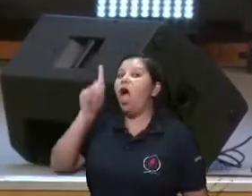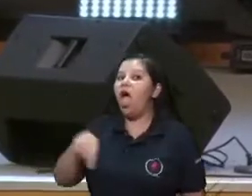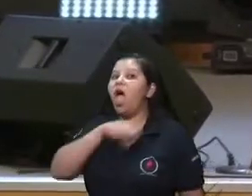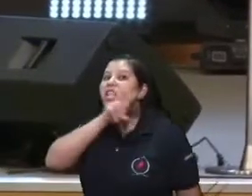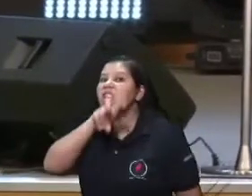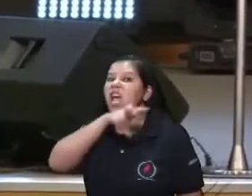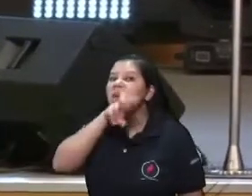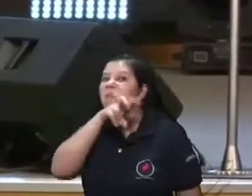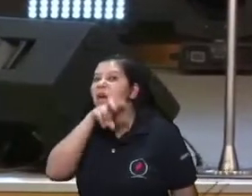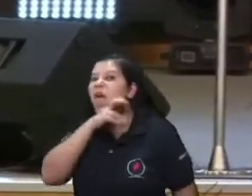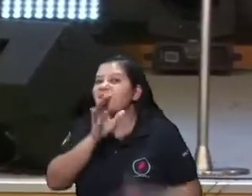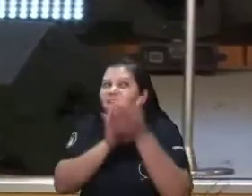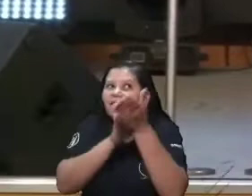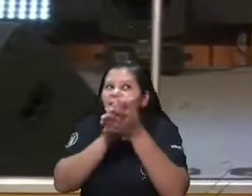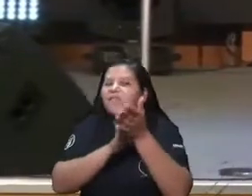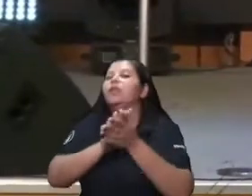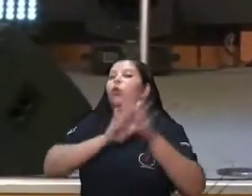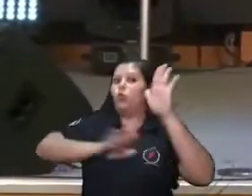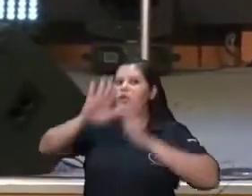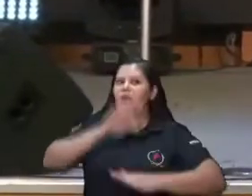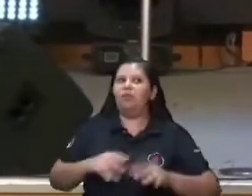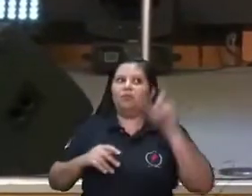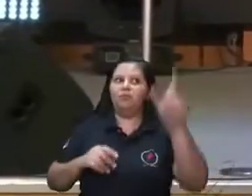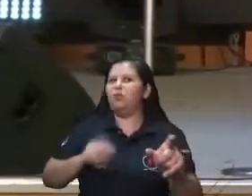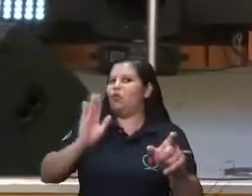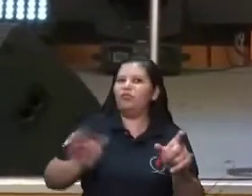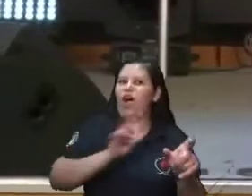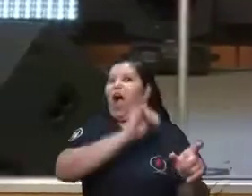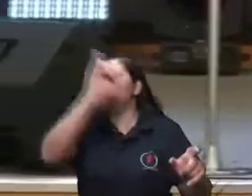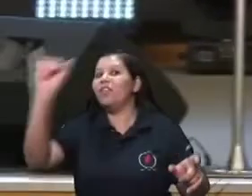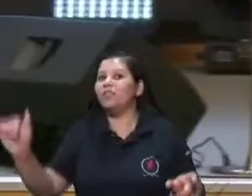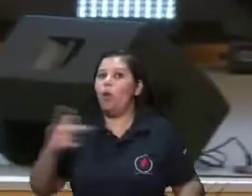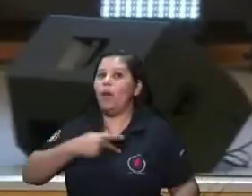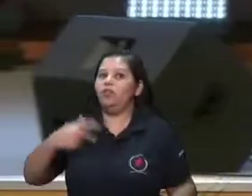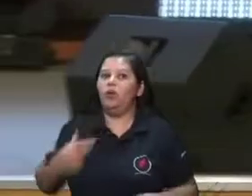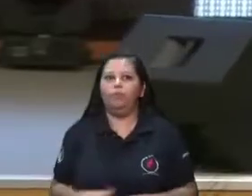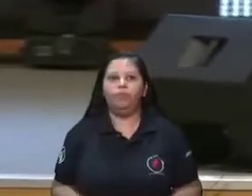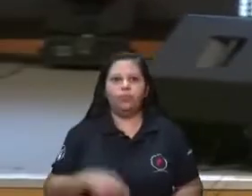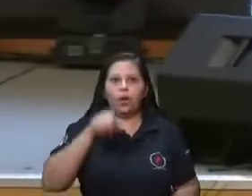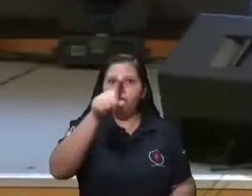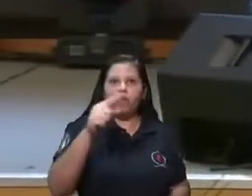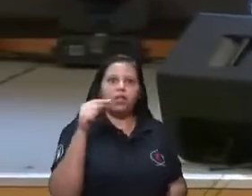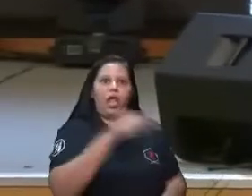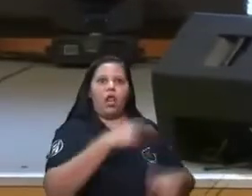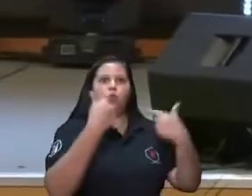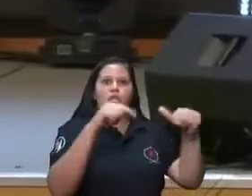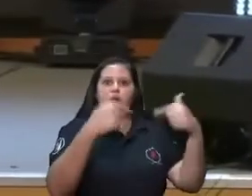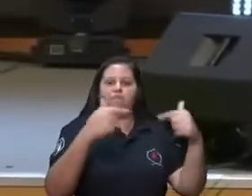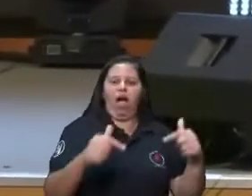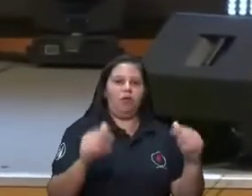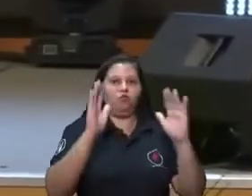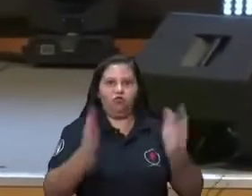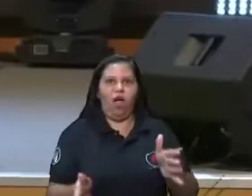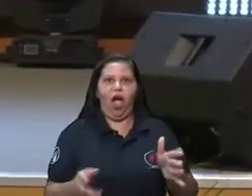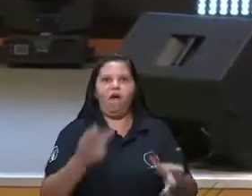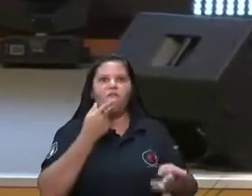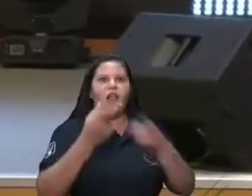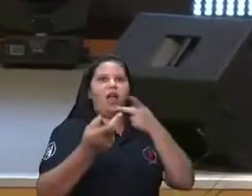Cuidado que ele é uma serpente. Você está lá no trabalho, mas já avisaram o novo gerente: